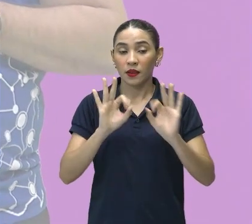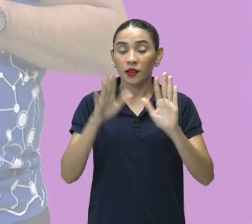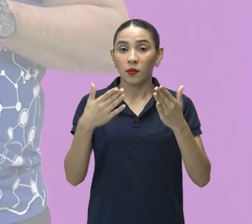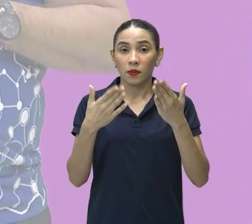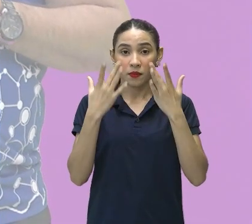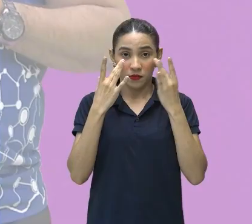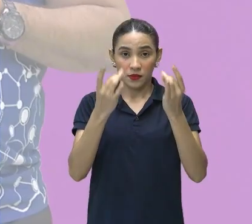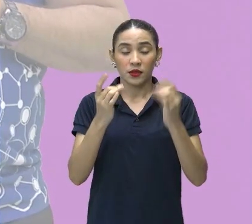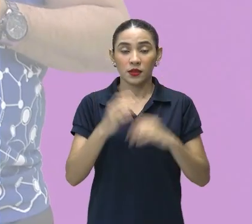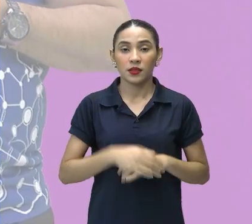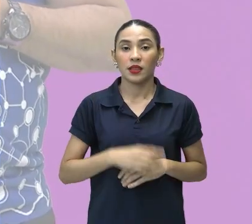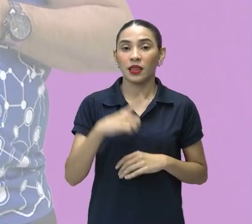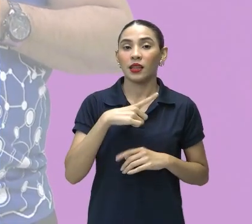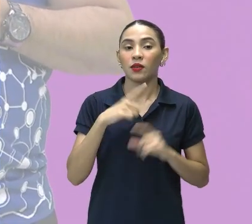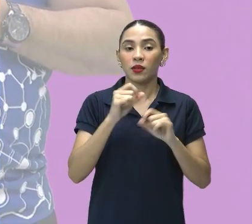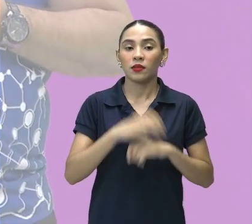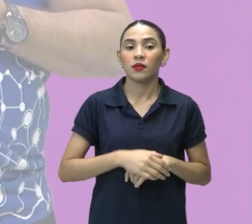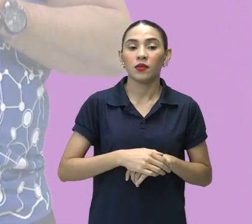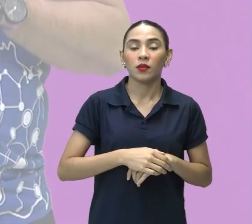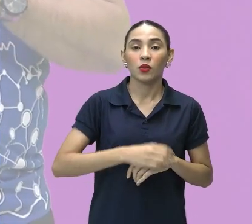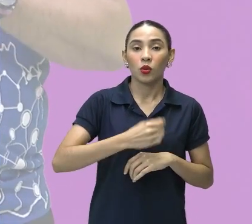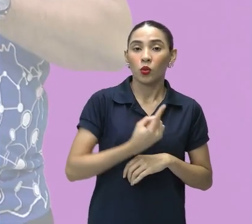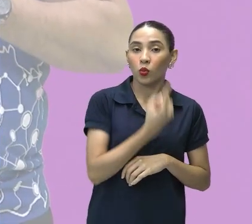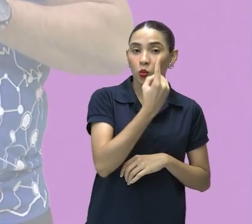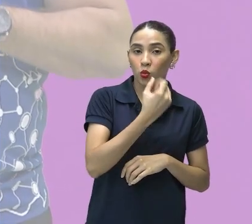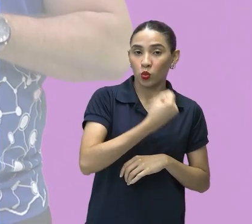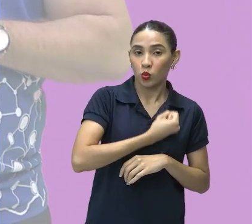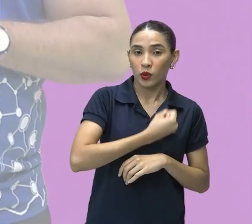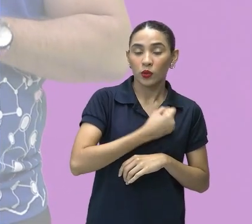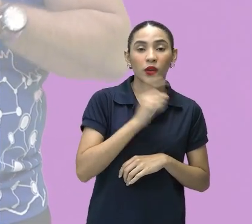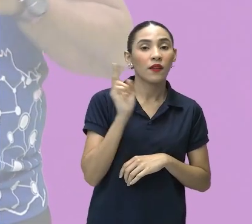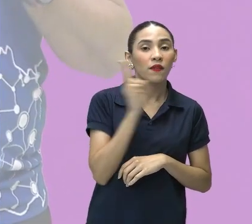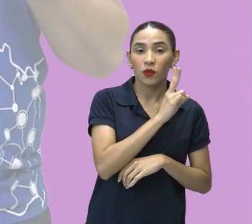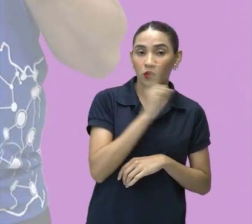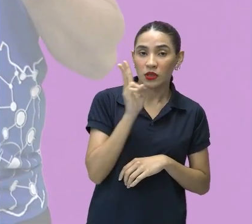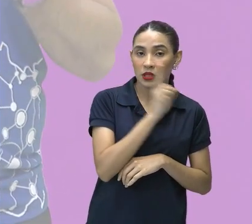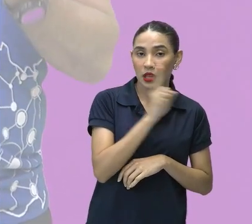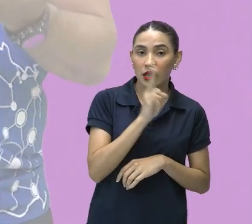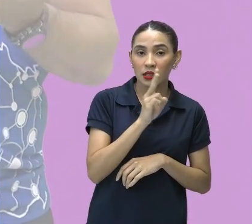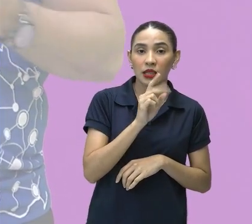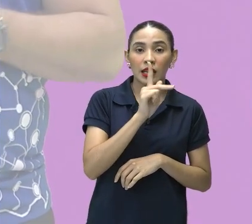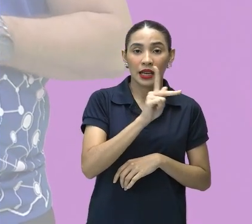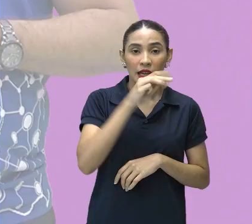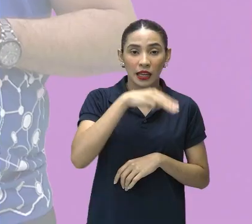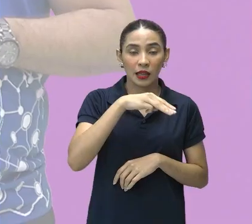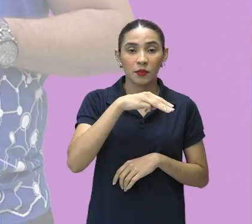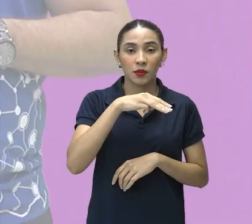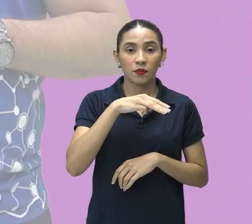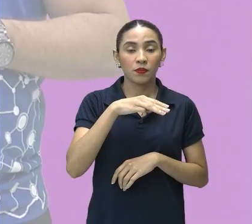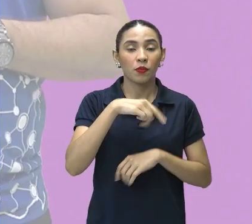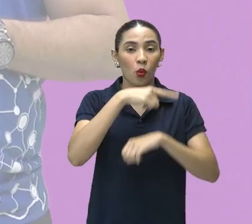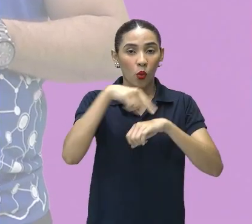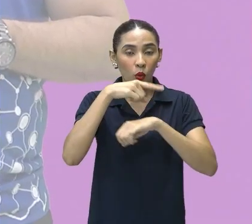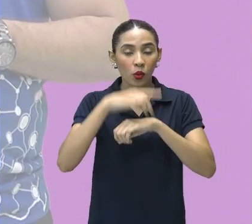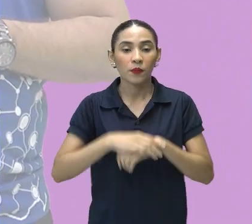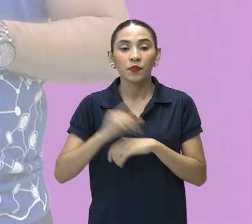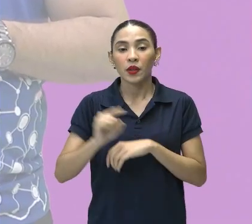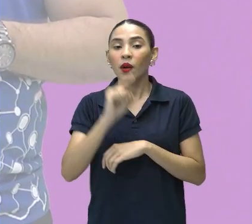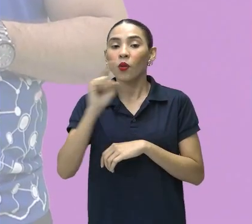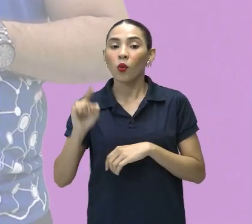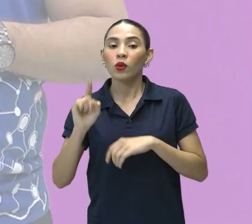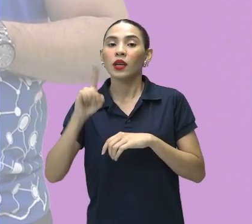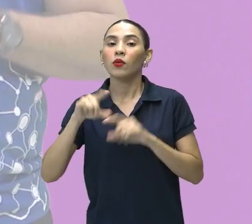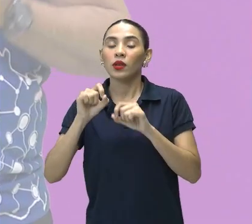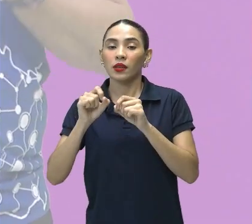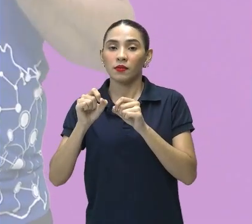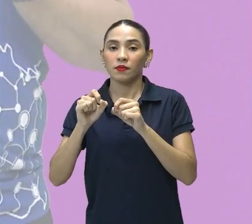observe. Temos aí uma grandeza, que é a velocidade, que está em quilômetros por hora, e temos a nossa outra